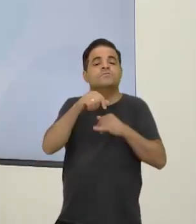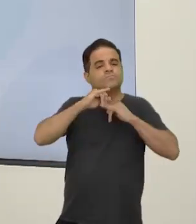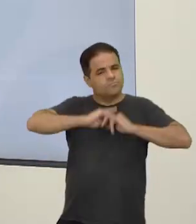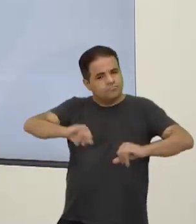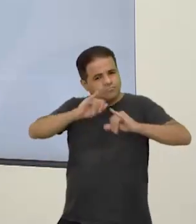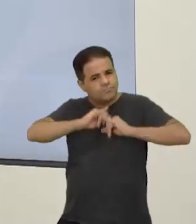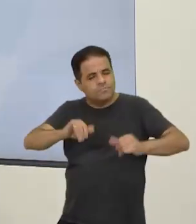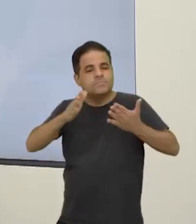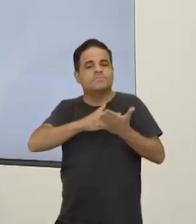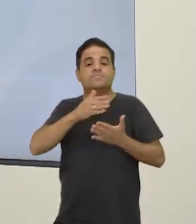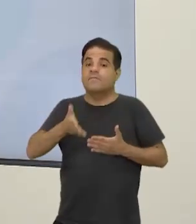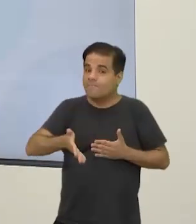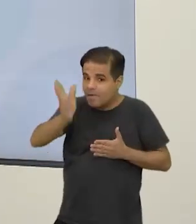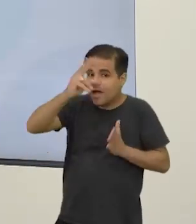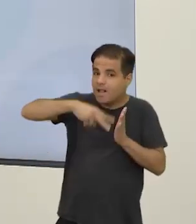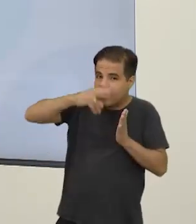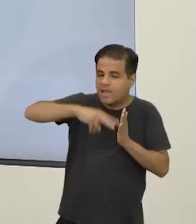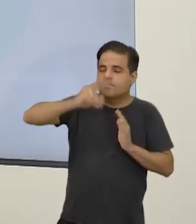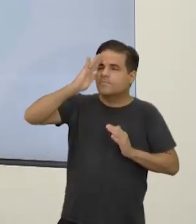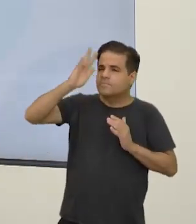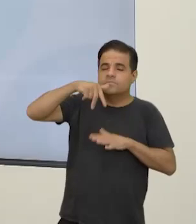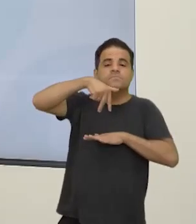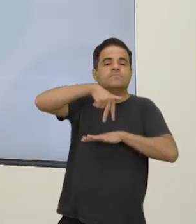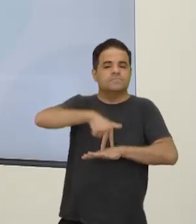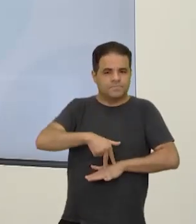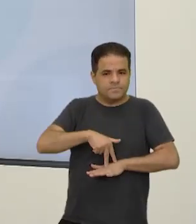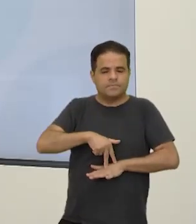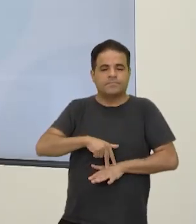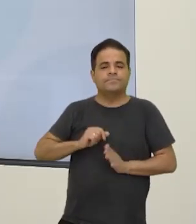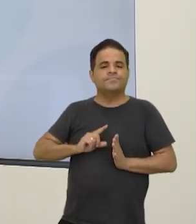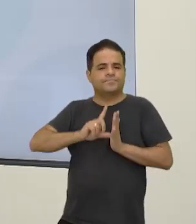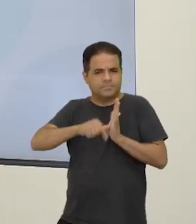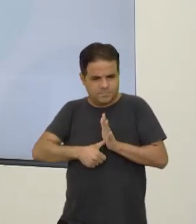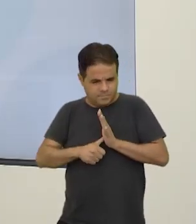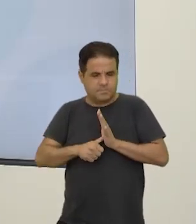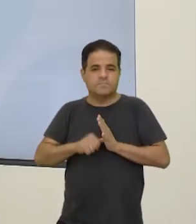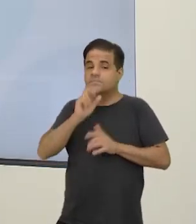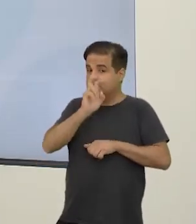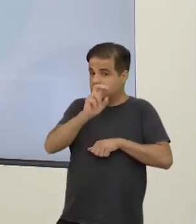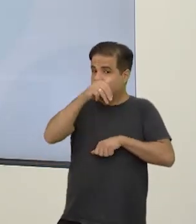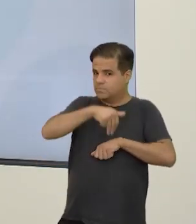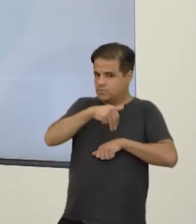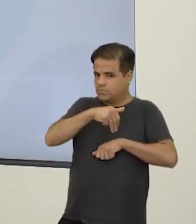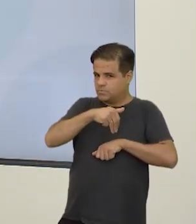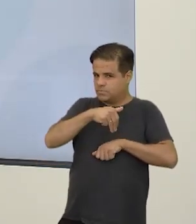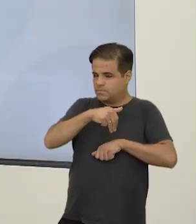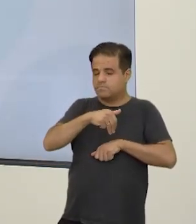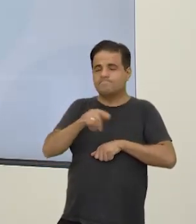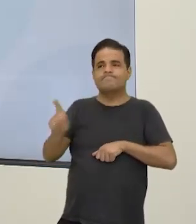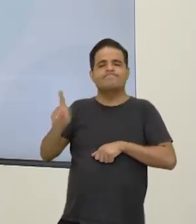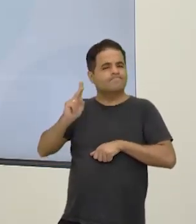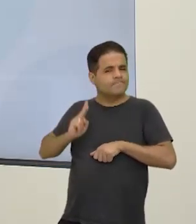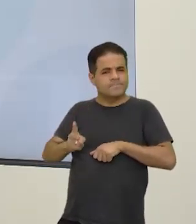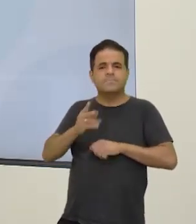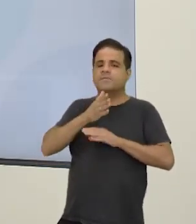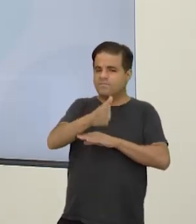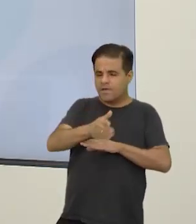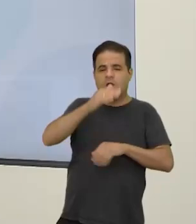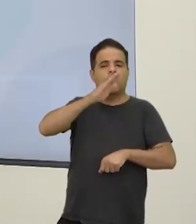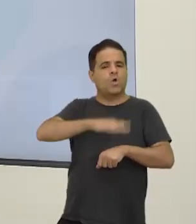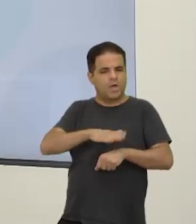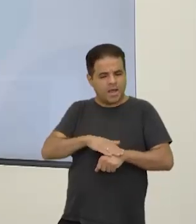aqui de livro. Leia. Imagina que o protagonista, ele se atrasa 5 minutos. E ele sempre vai no